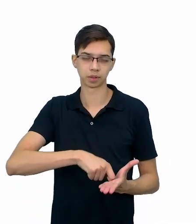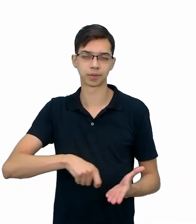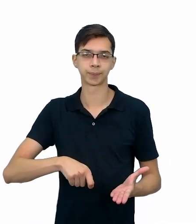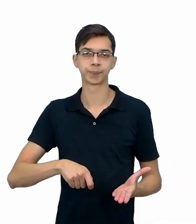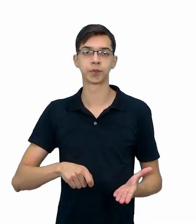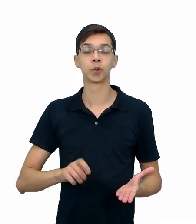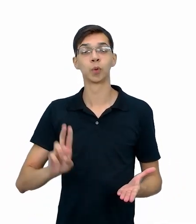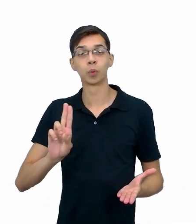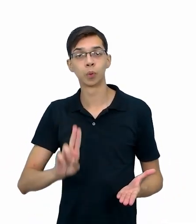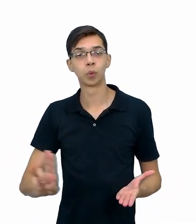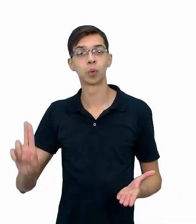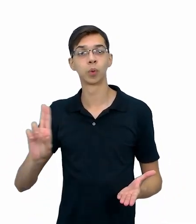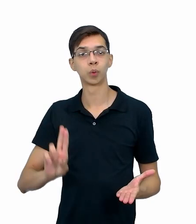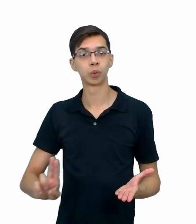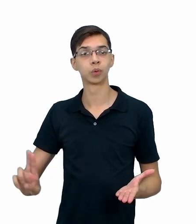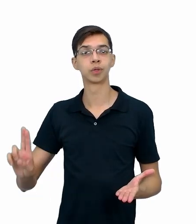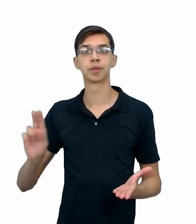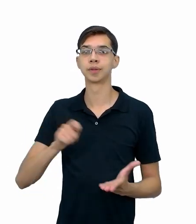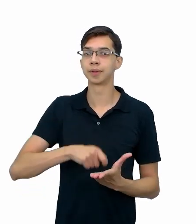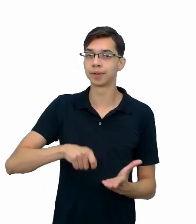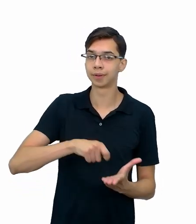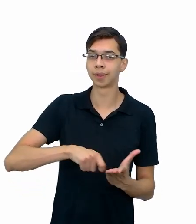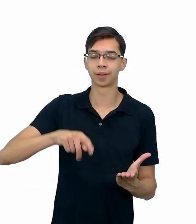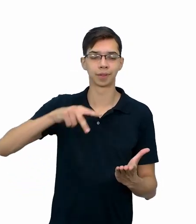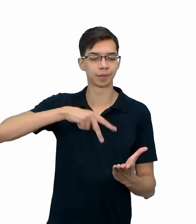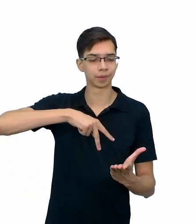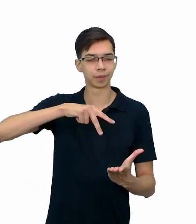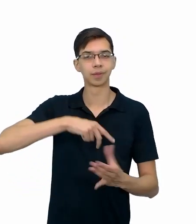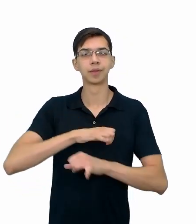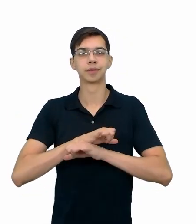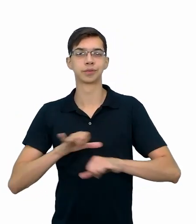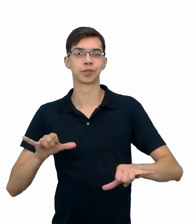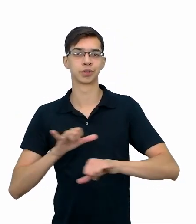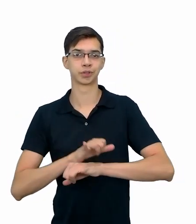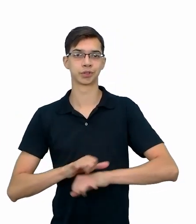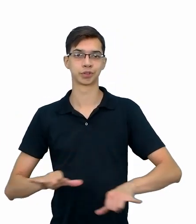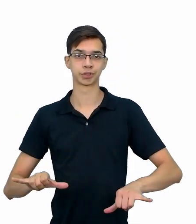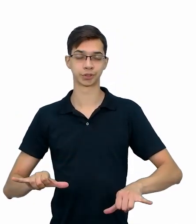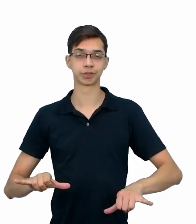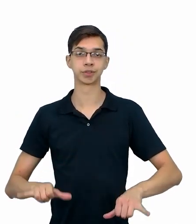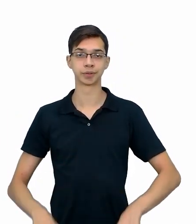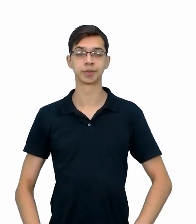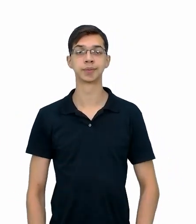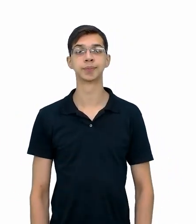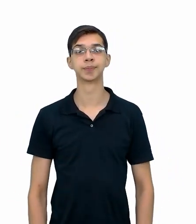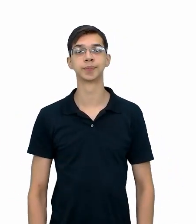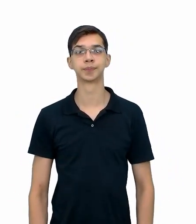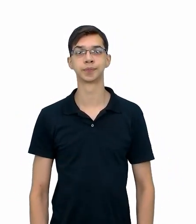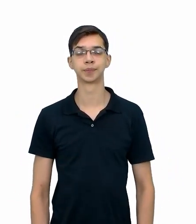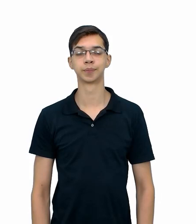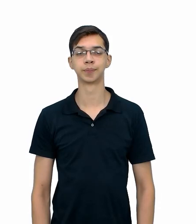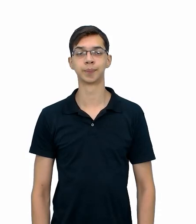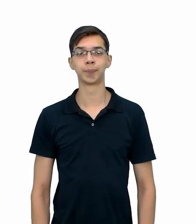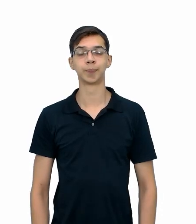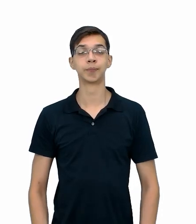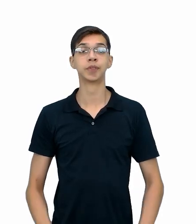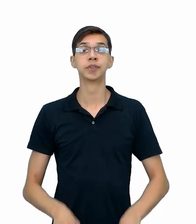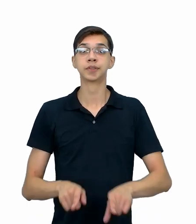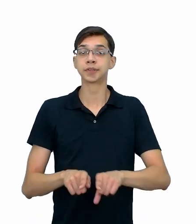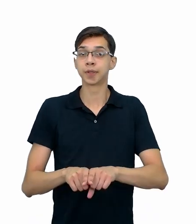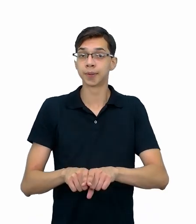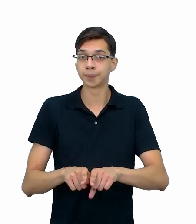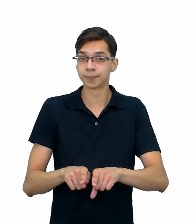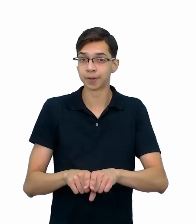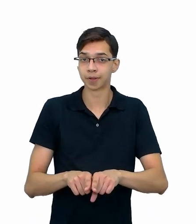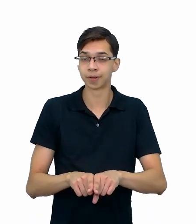gente tem o texto escrito para eles fazerem a leitura dessa notícia, e depois a gente também joga para que eles façam a escuta